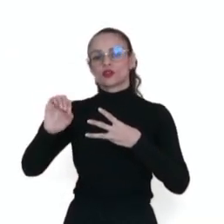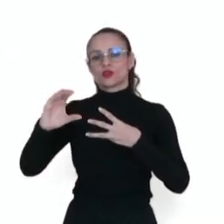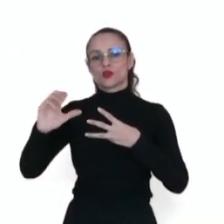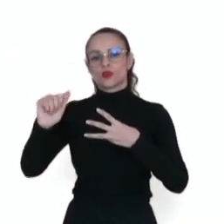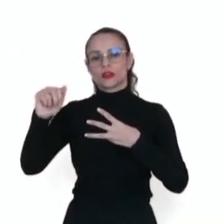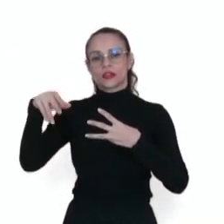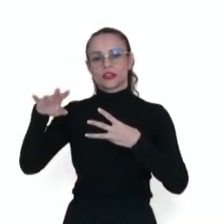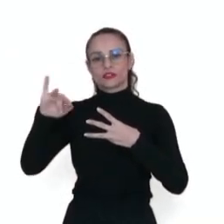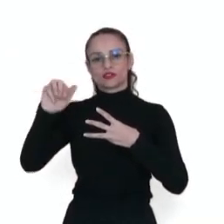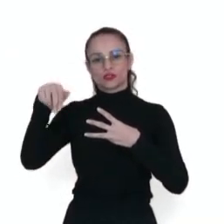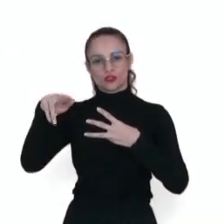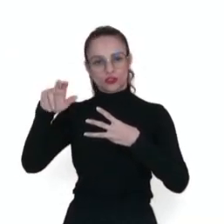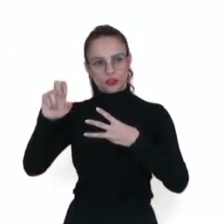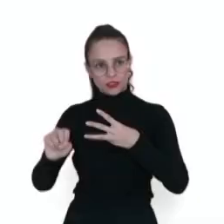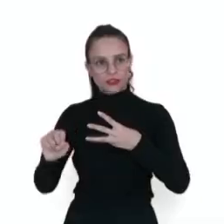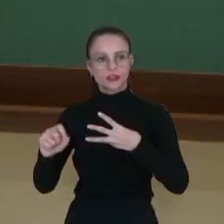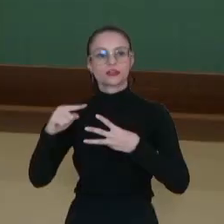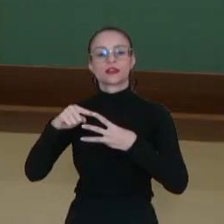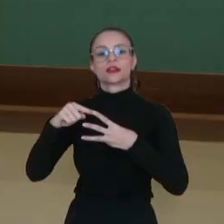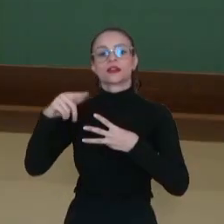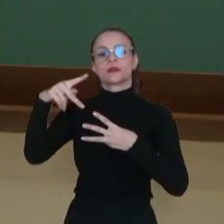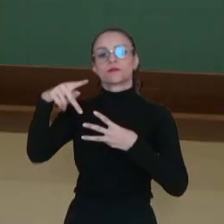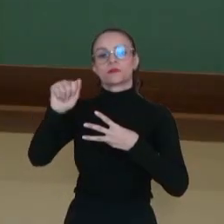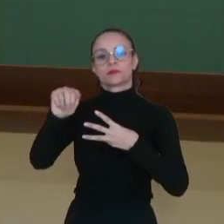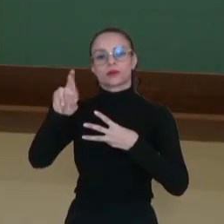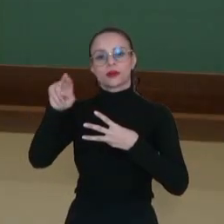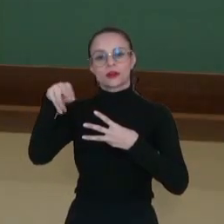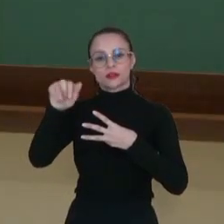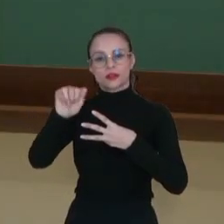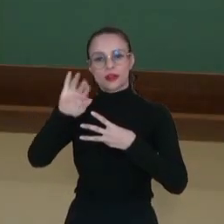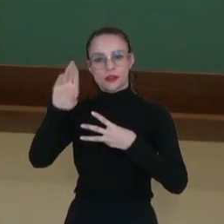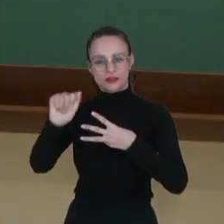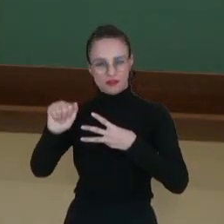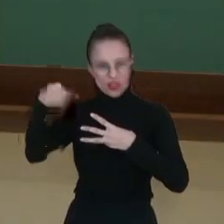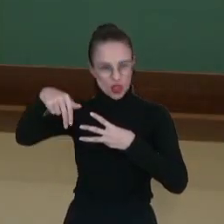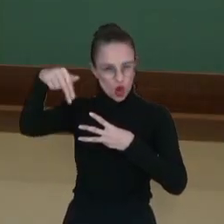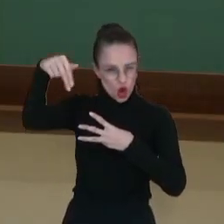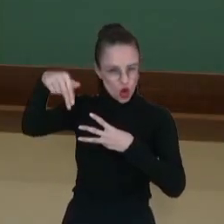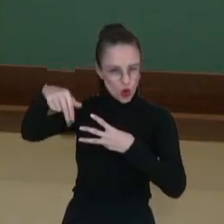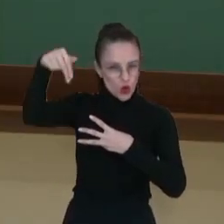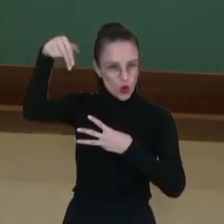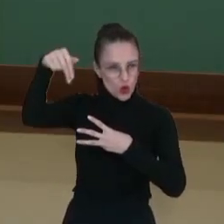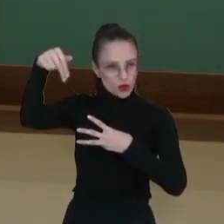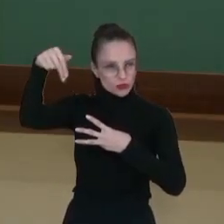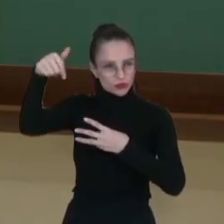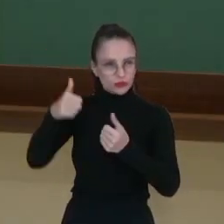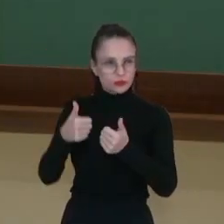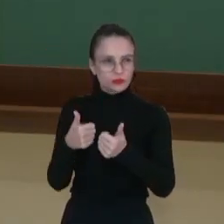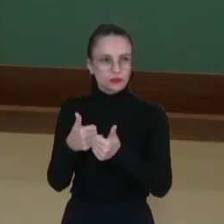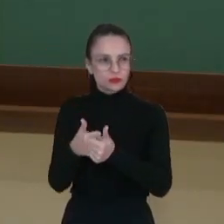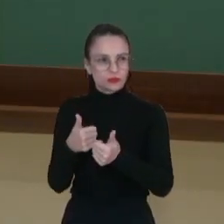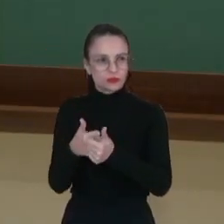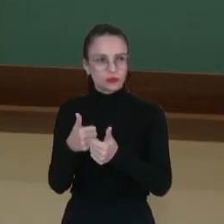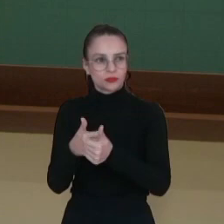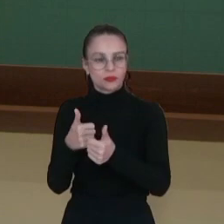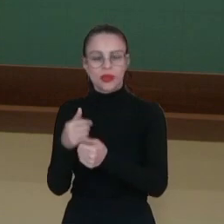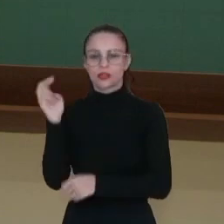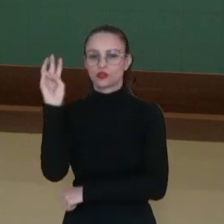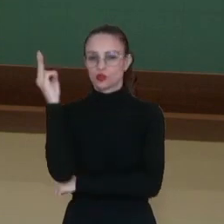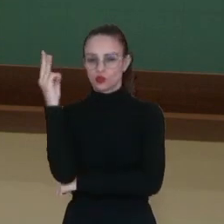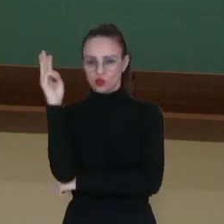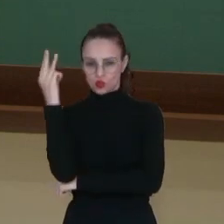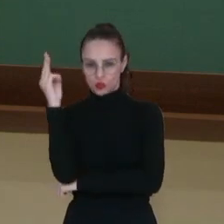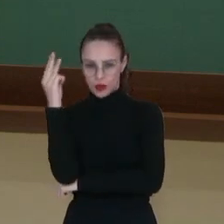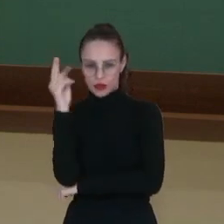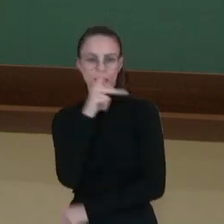nosso mapa, do Parnaíba aqui mais ao norte, né, entre parte do Maranhão ali